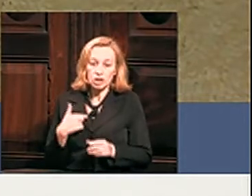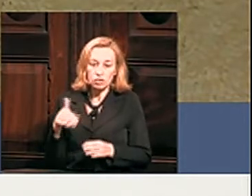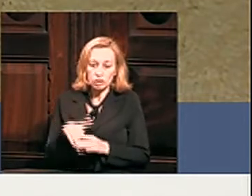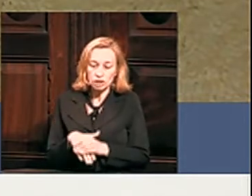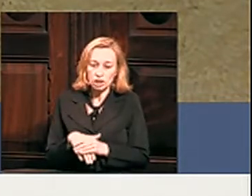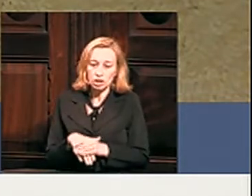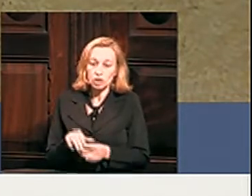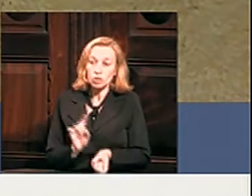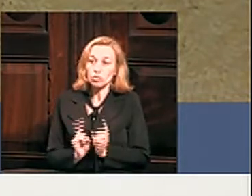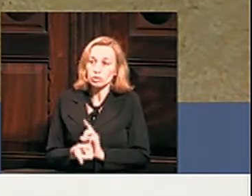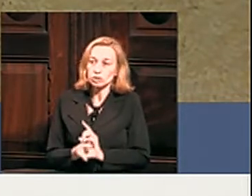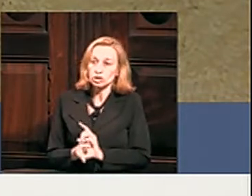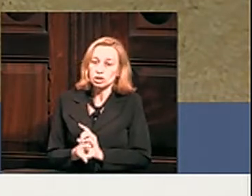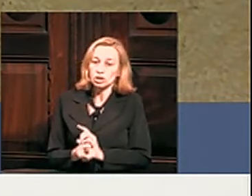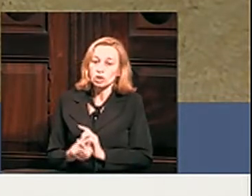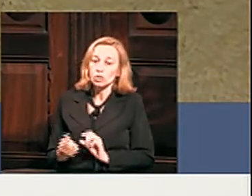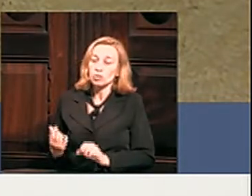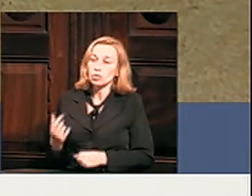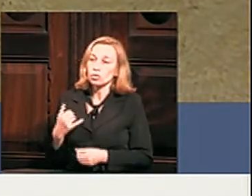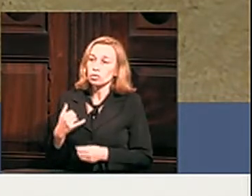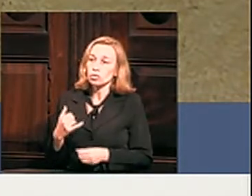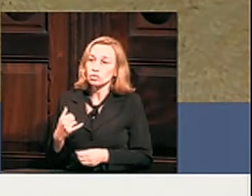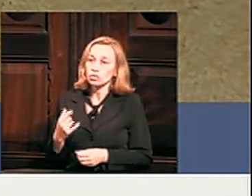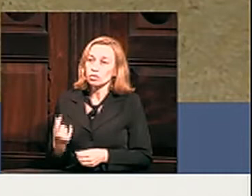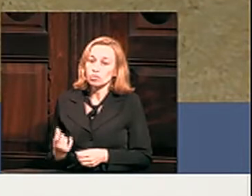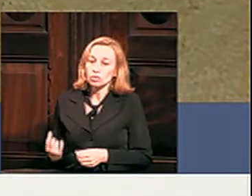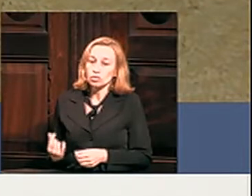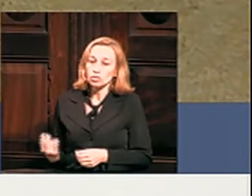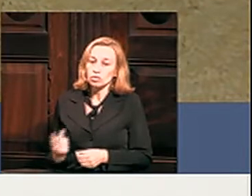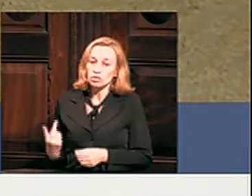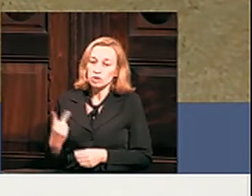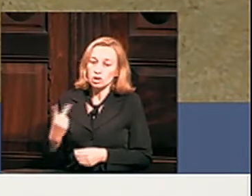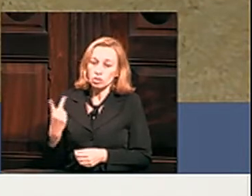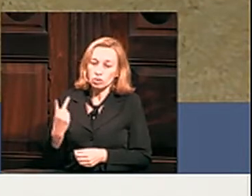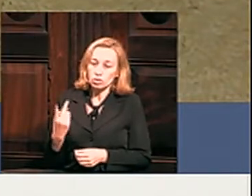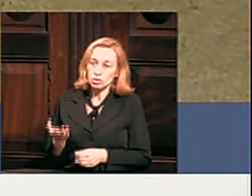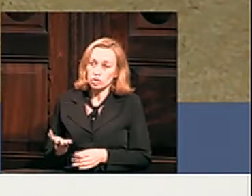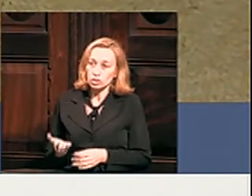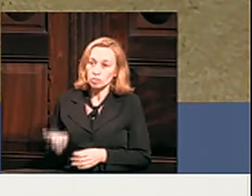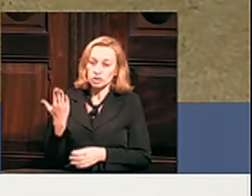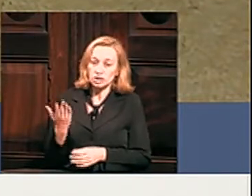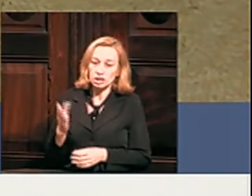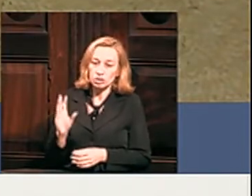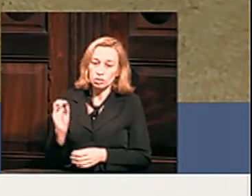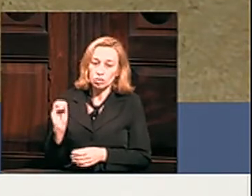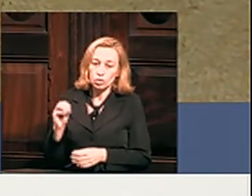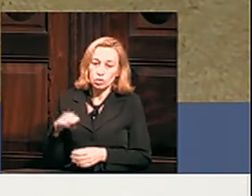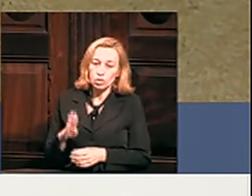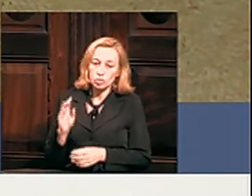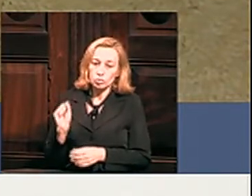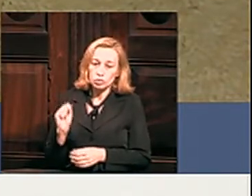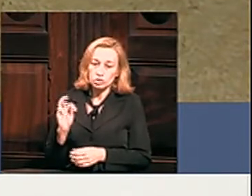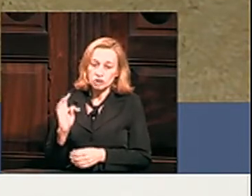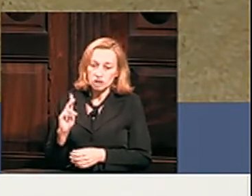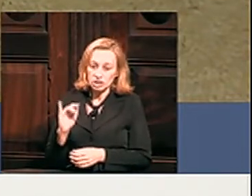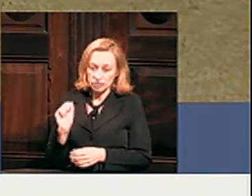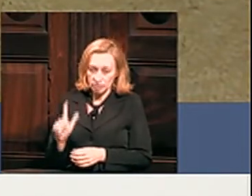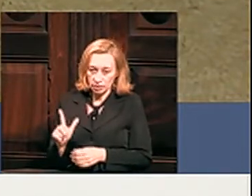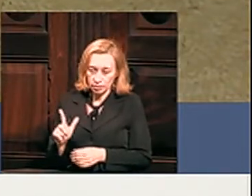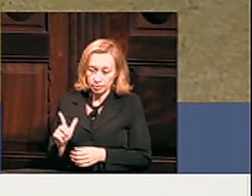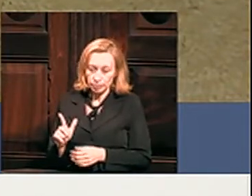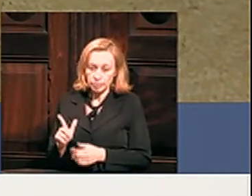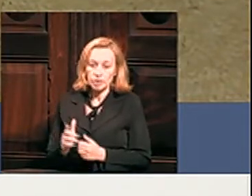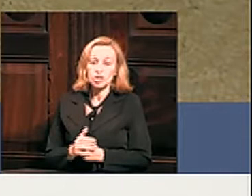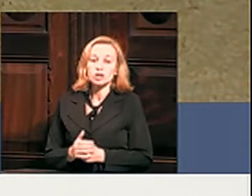aumento das alíquotas de ICMS, sobretudo nos combustíveis. Fui combativo nisso e continuarei sendo,